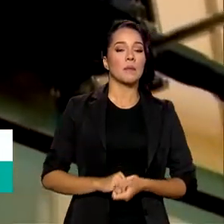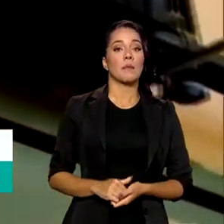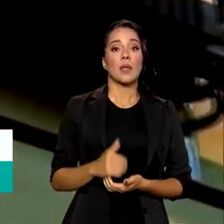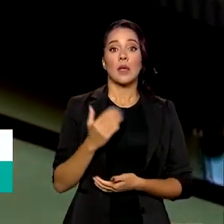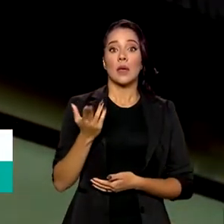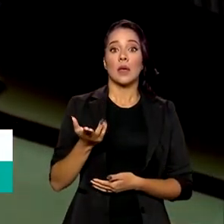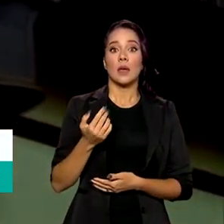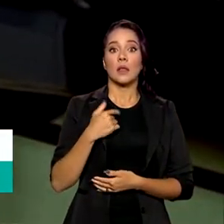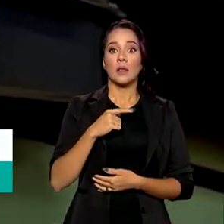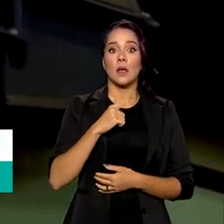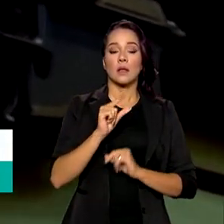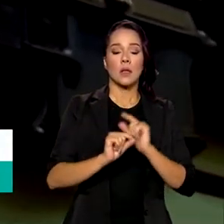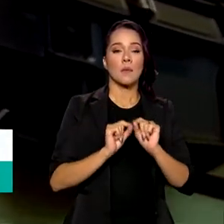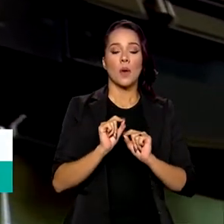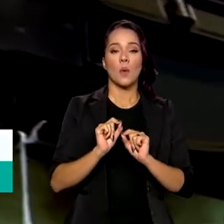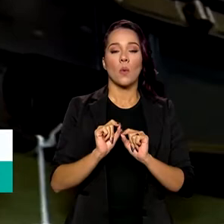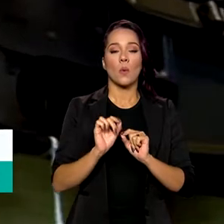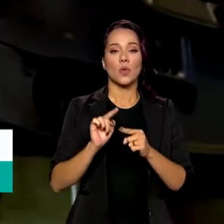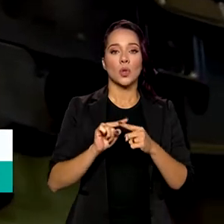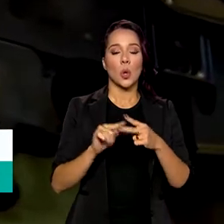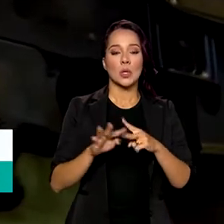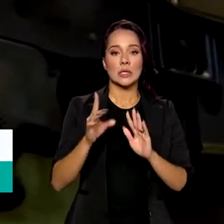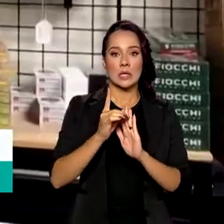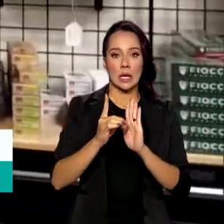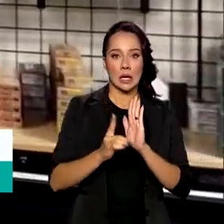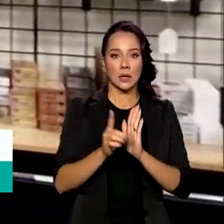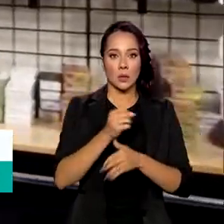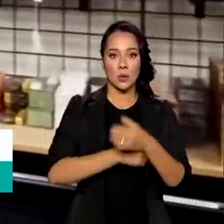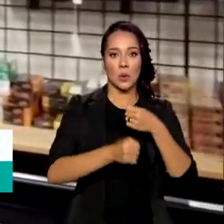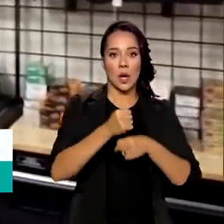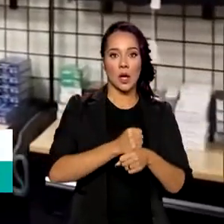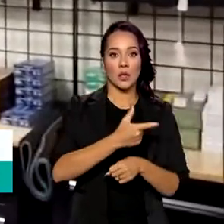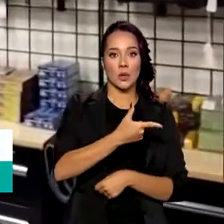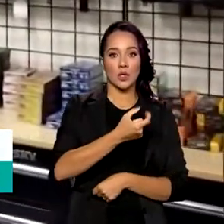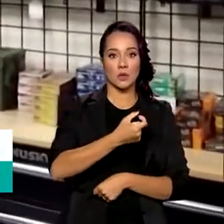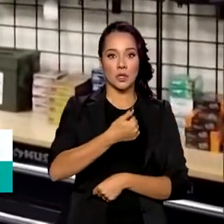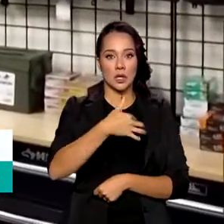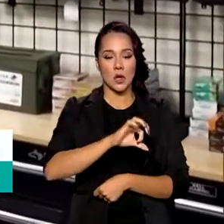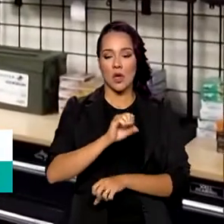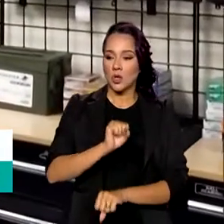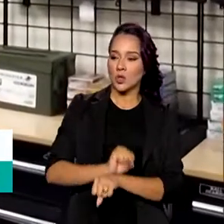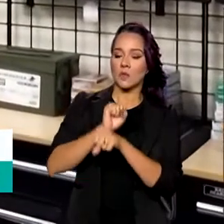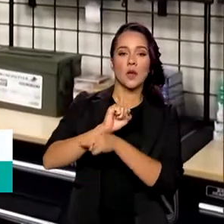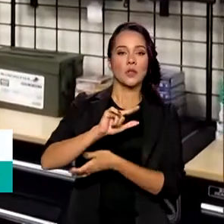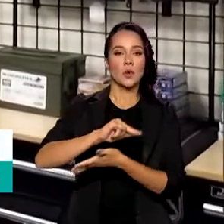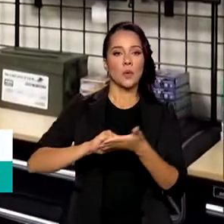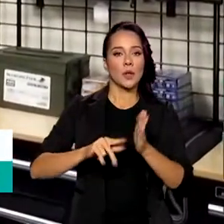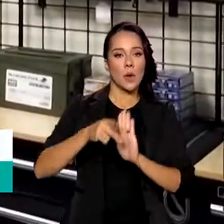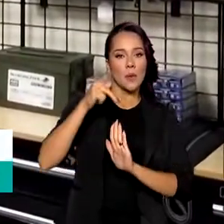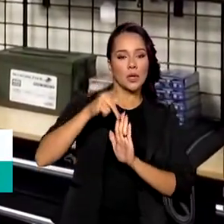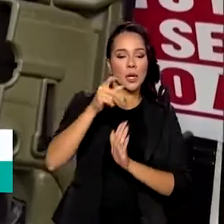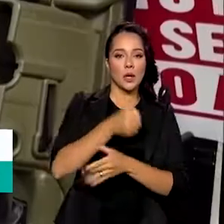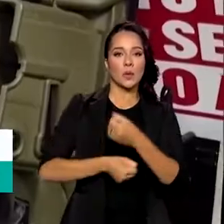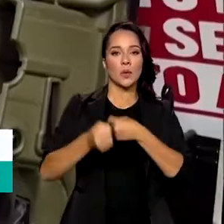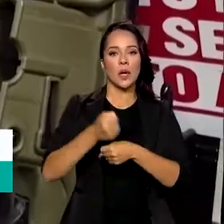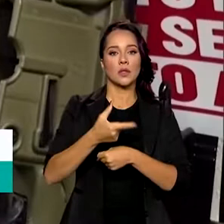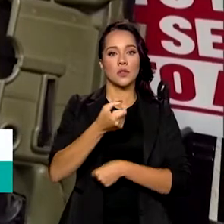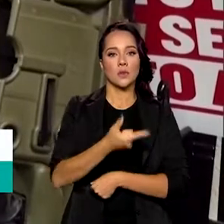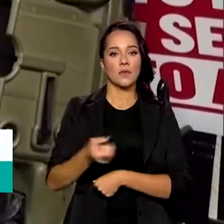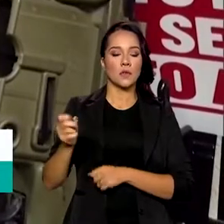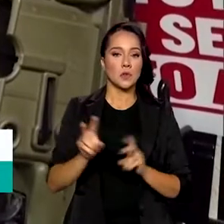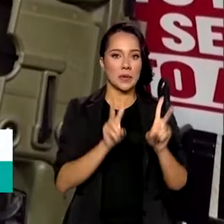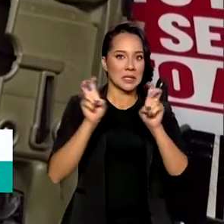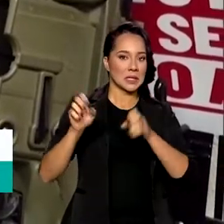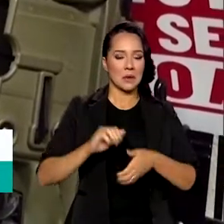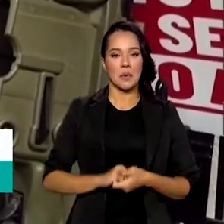e elas atingem parcialmente dois decretos de 2019 e suspende uma portaria de 2020 sobre